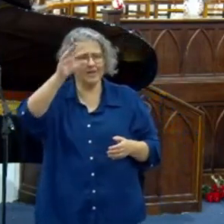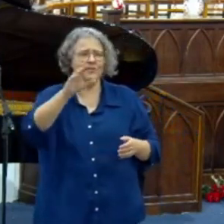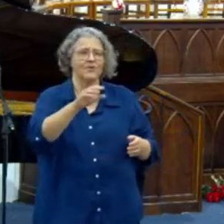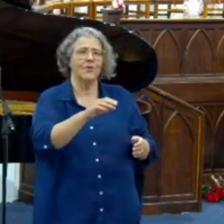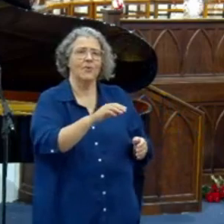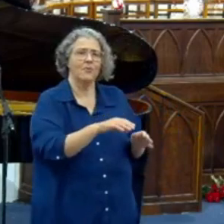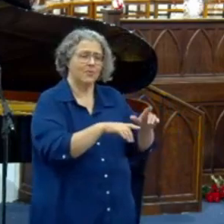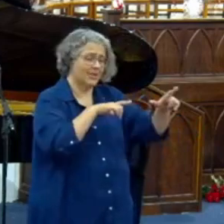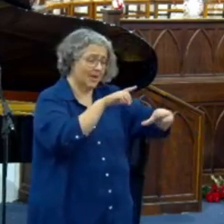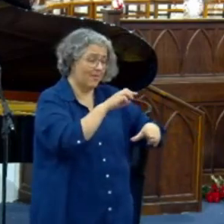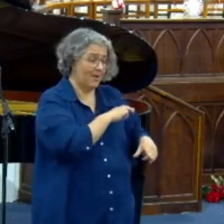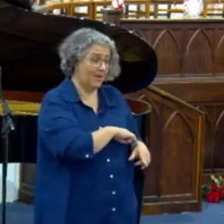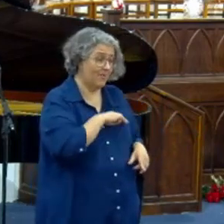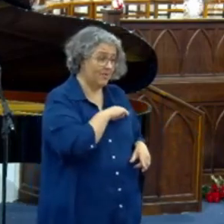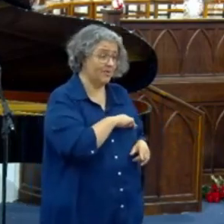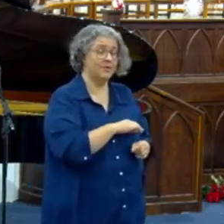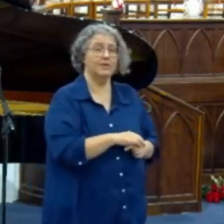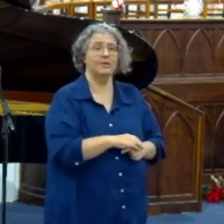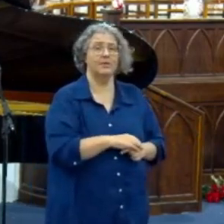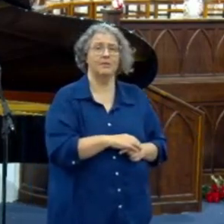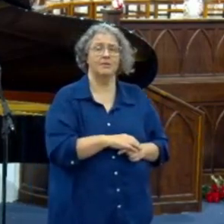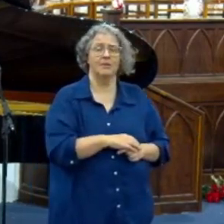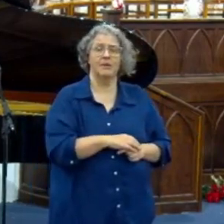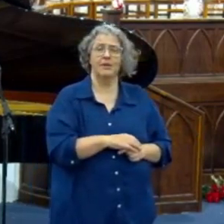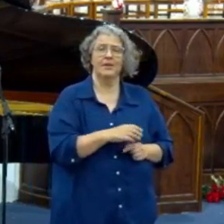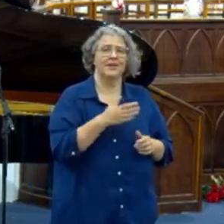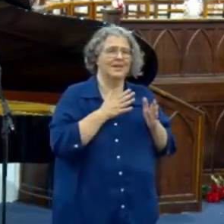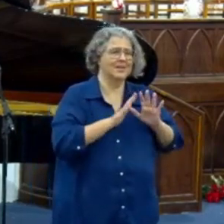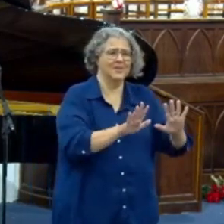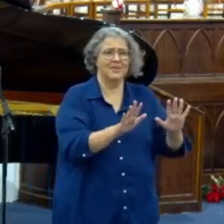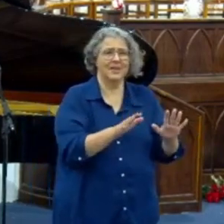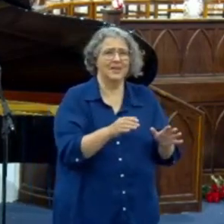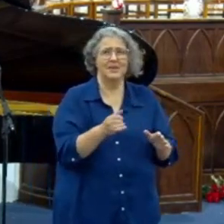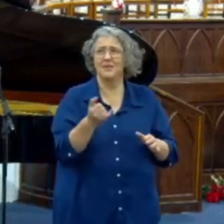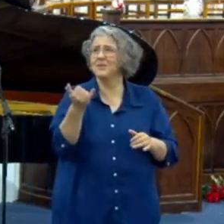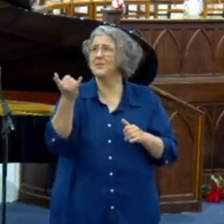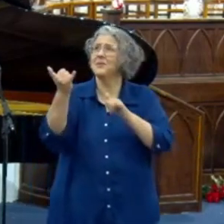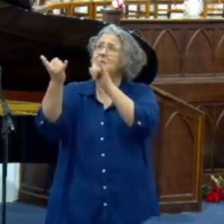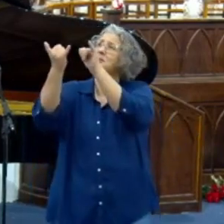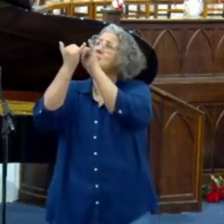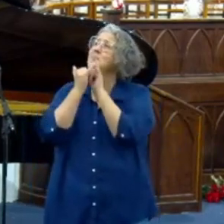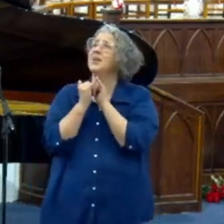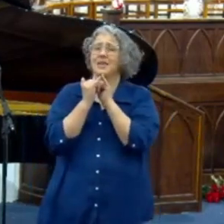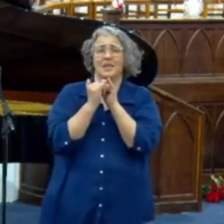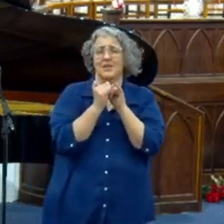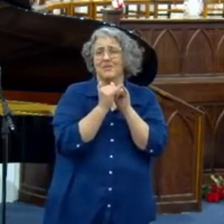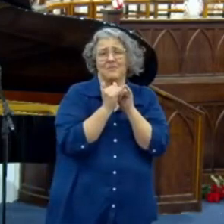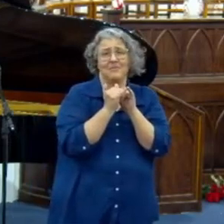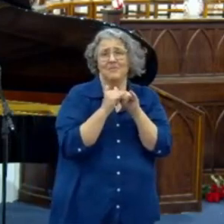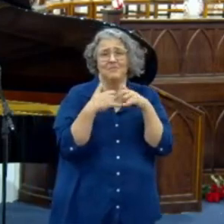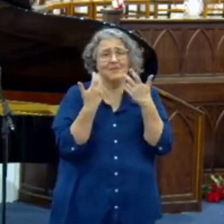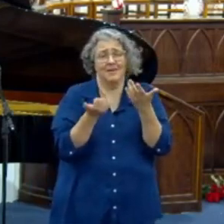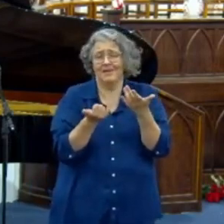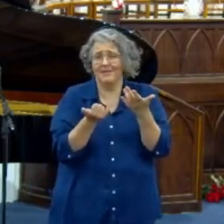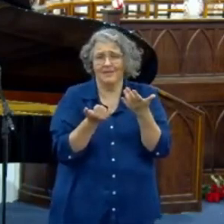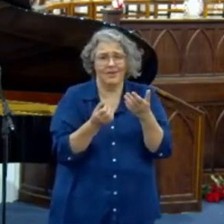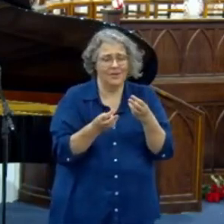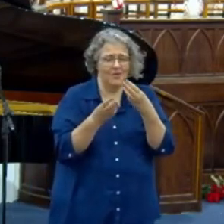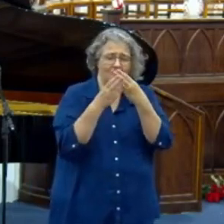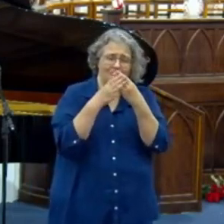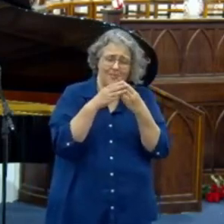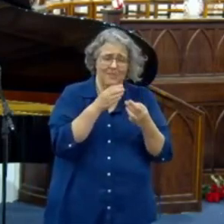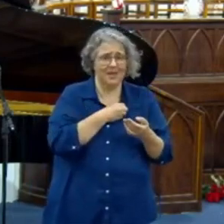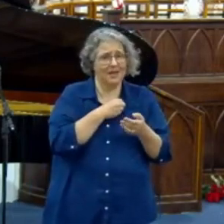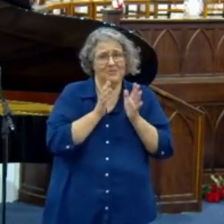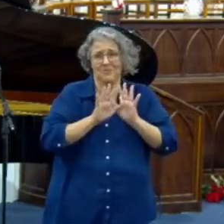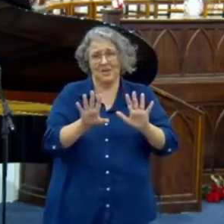avance, para que novas pessoas sejam alcançadas? Quem não quer pedir perdão pelos seus erros? Quem não quer confessar os seus